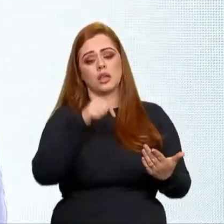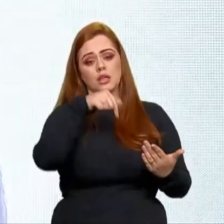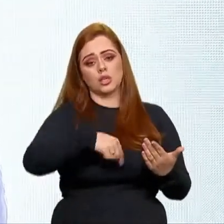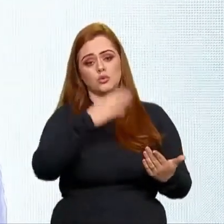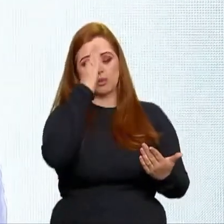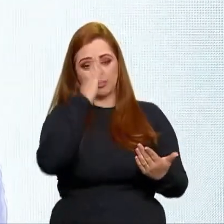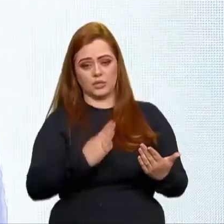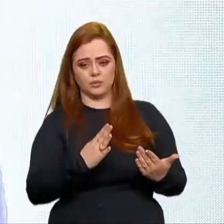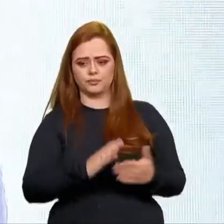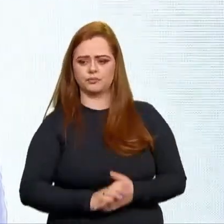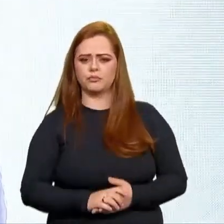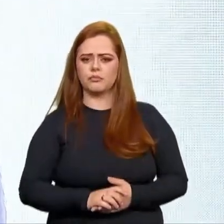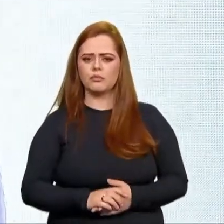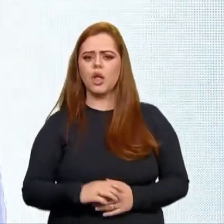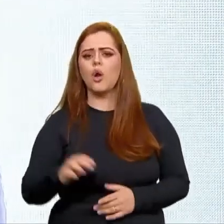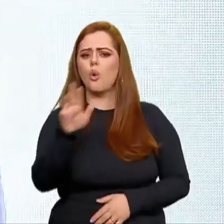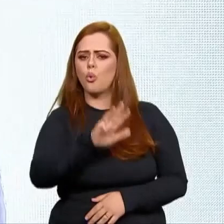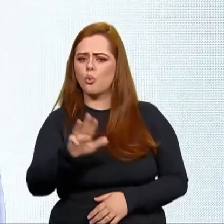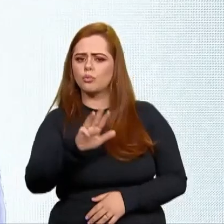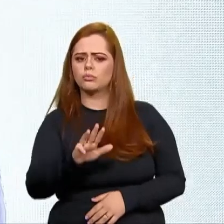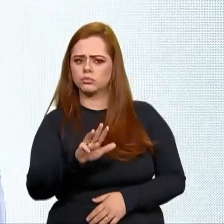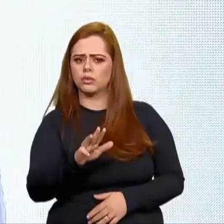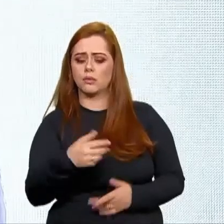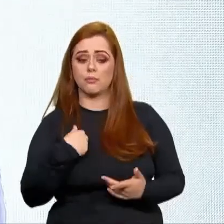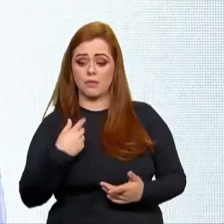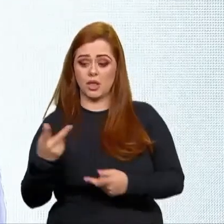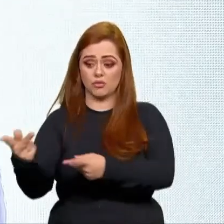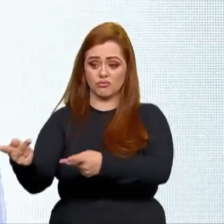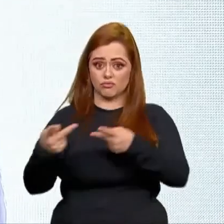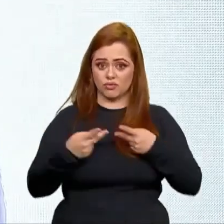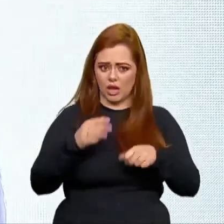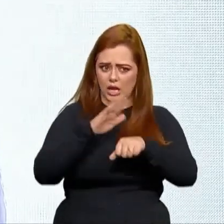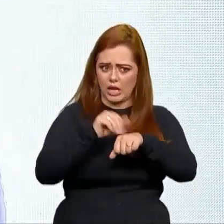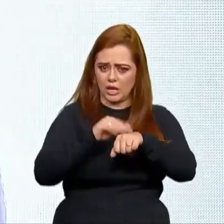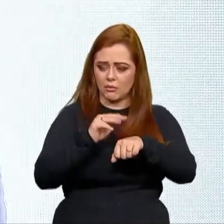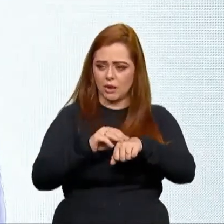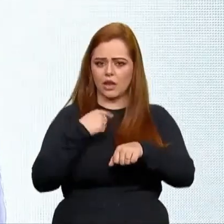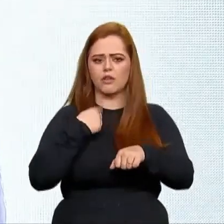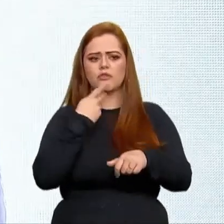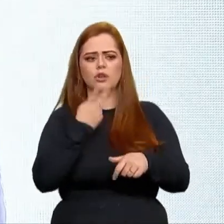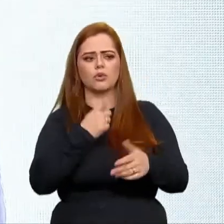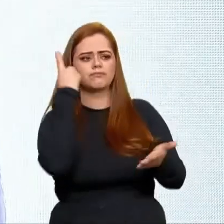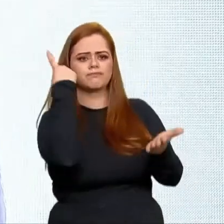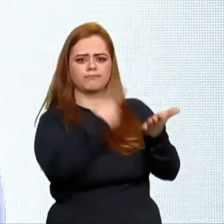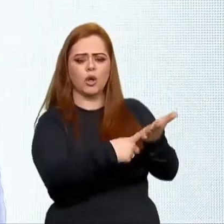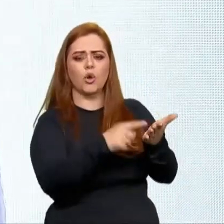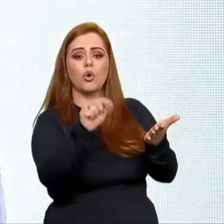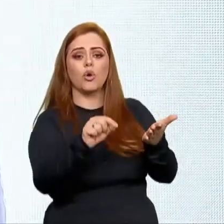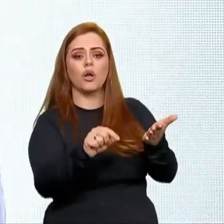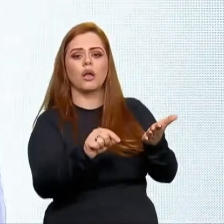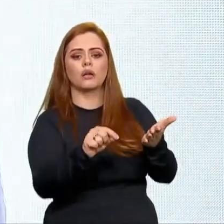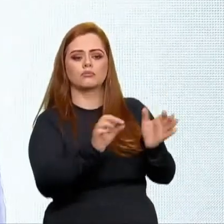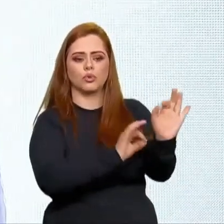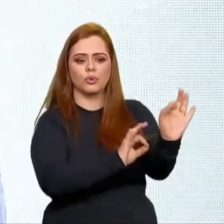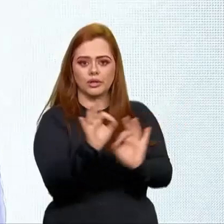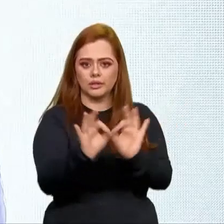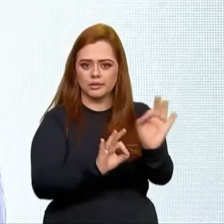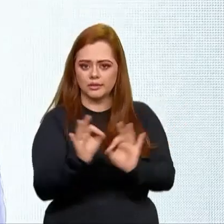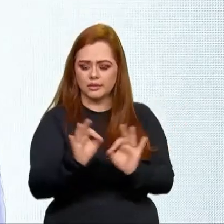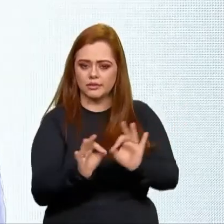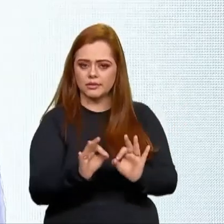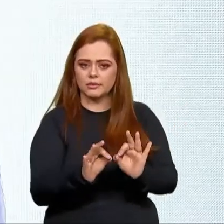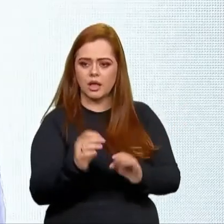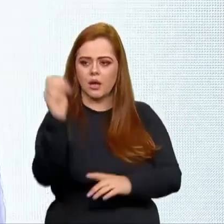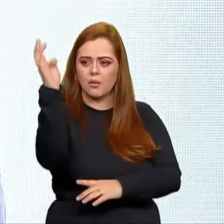MPO, ele me fez apenas um pedido, aliás, ele me deu uma ordem: planejar o Brasil com o povo brasileiro,